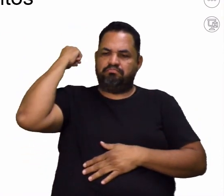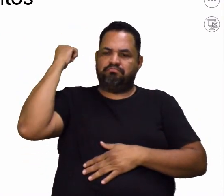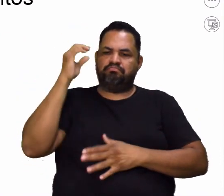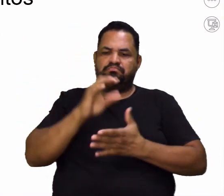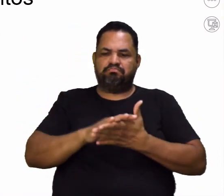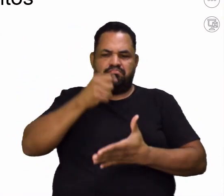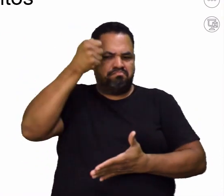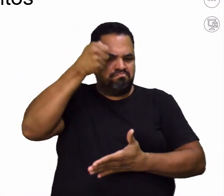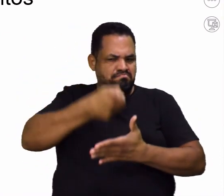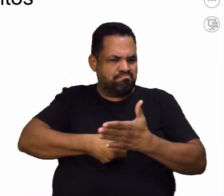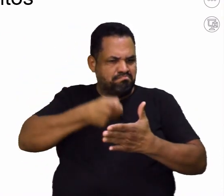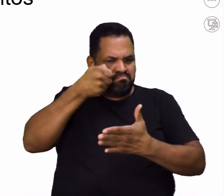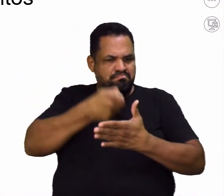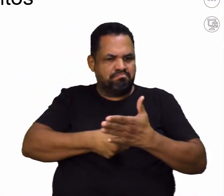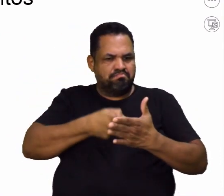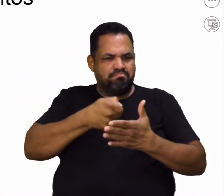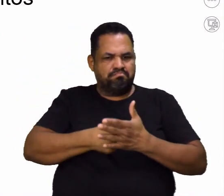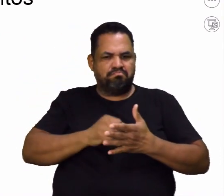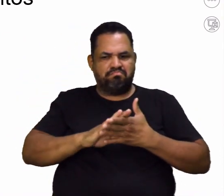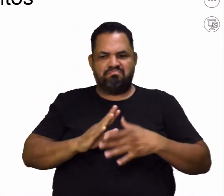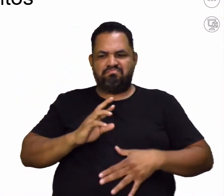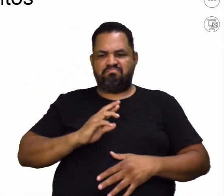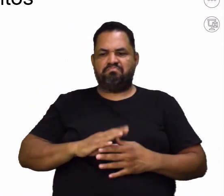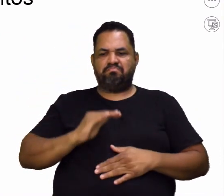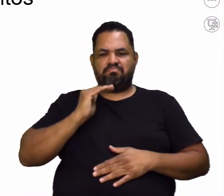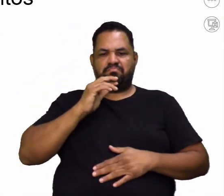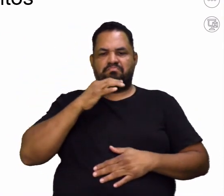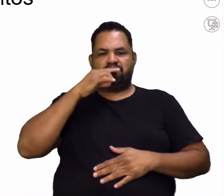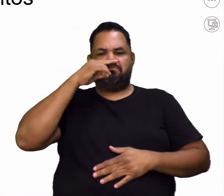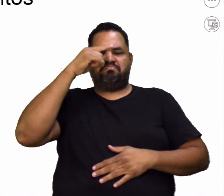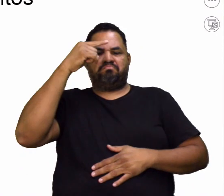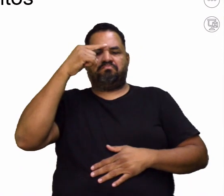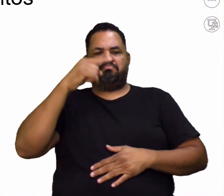por sua severidade e prepotência